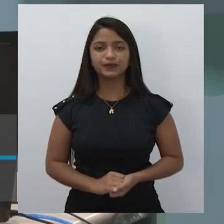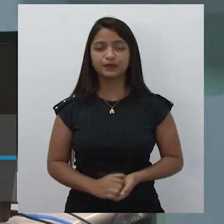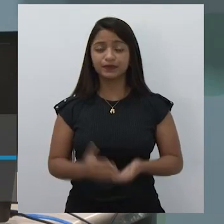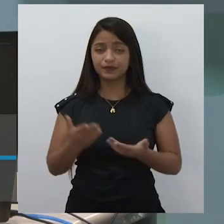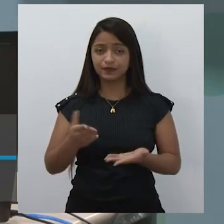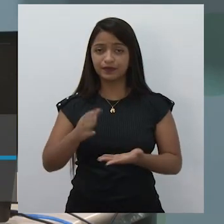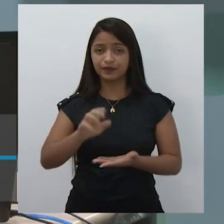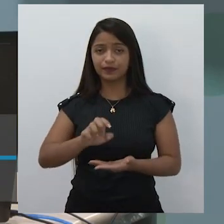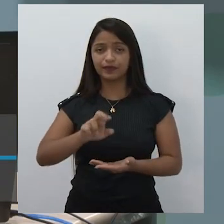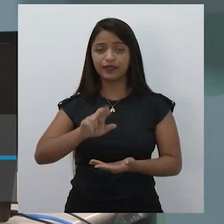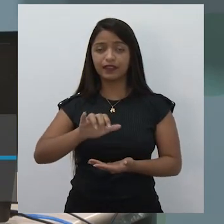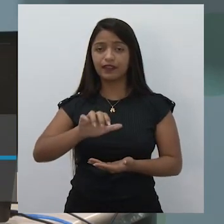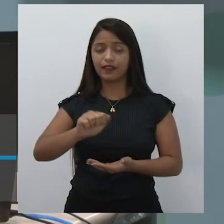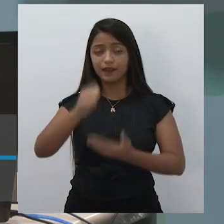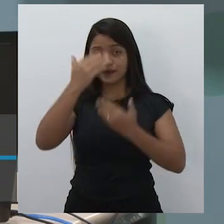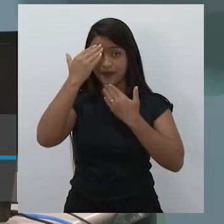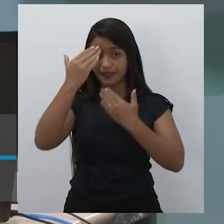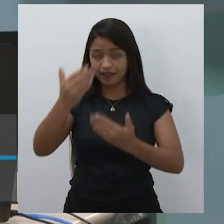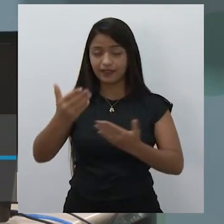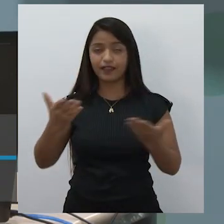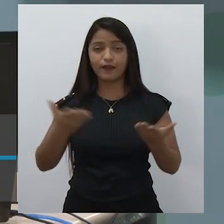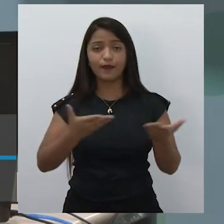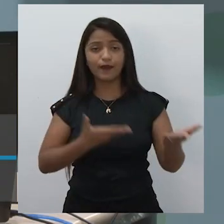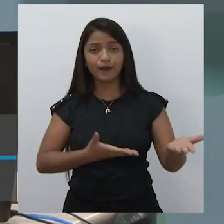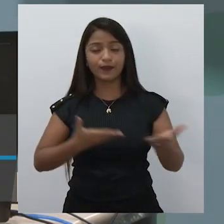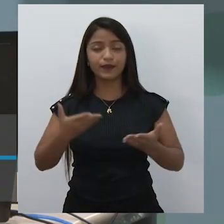Obrigada, Érica. Vamos agora chamar o